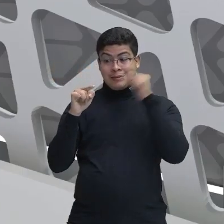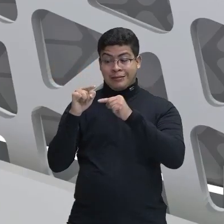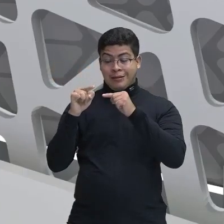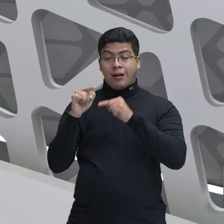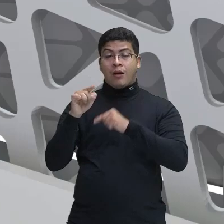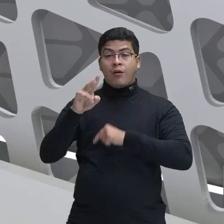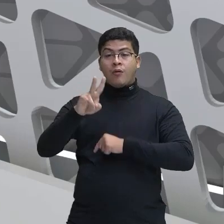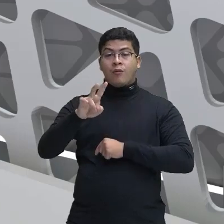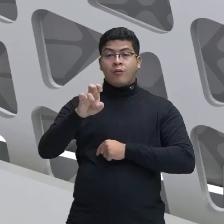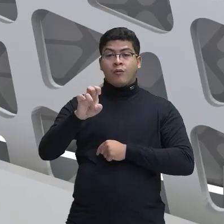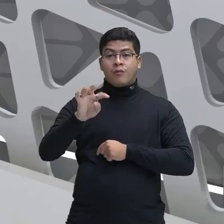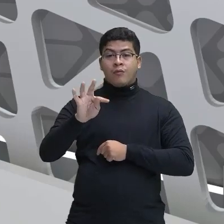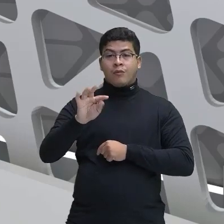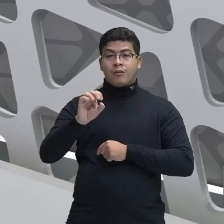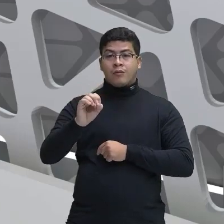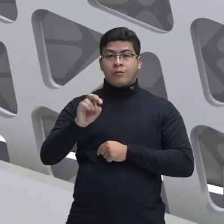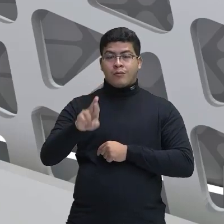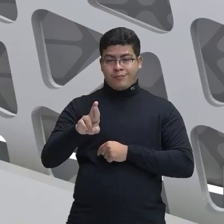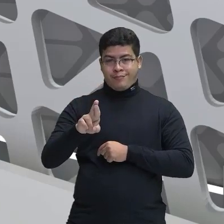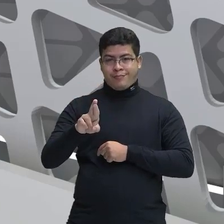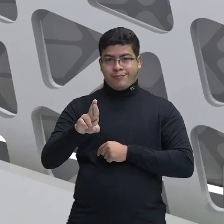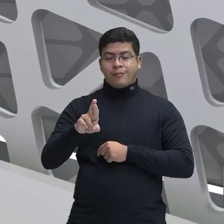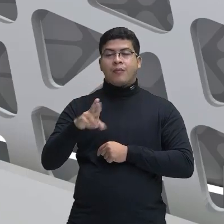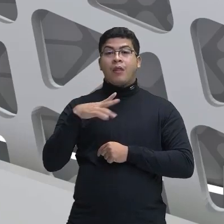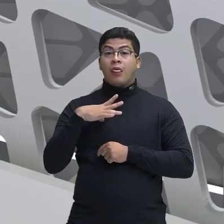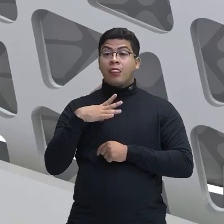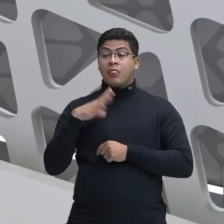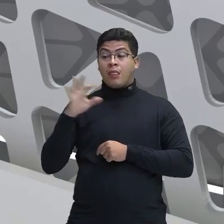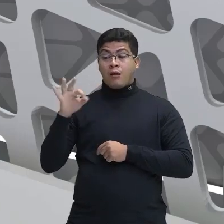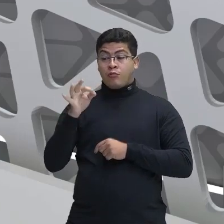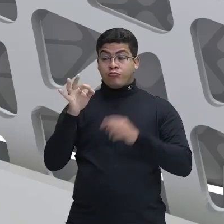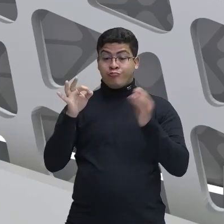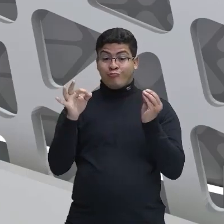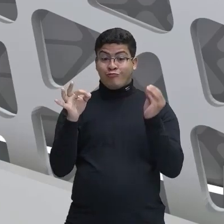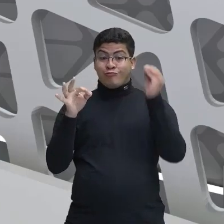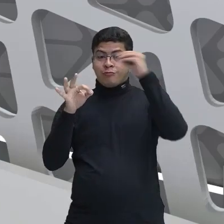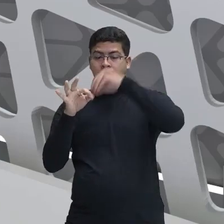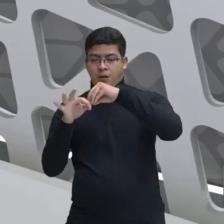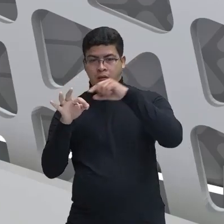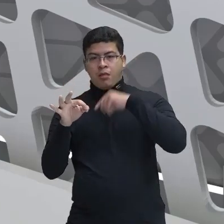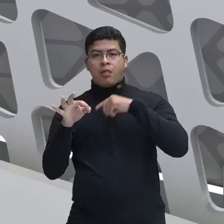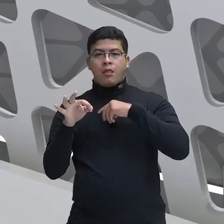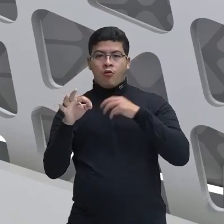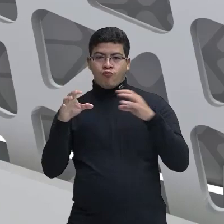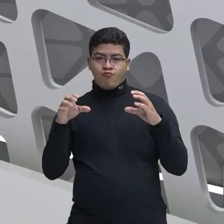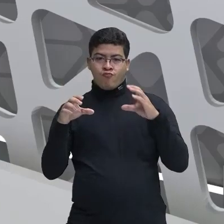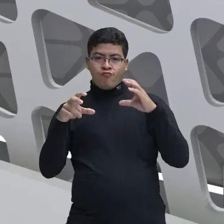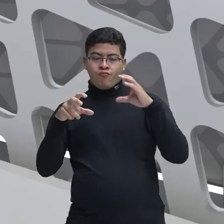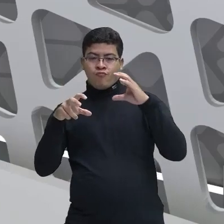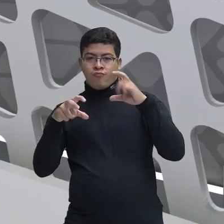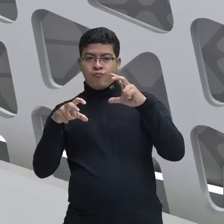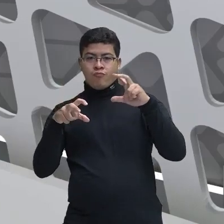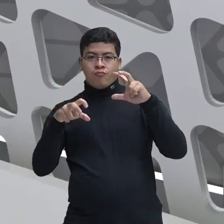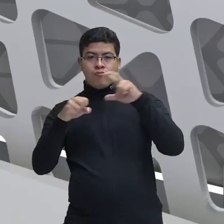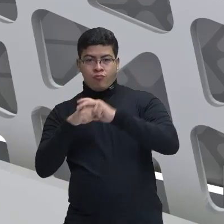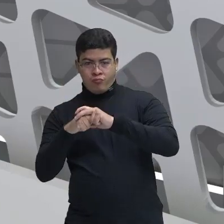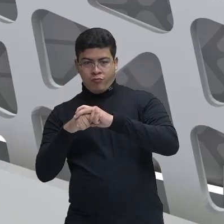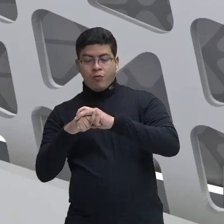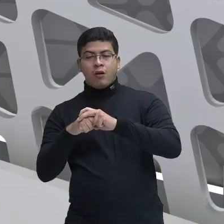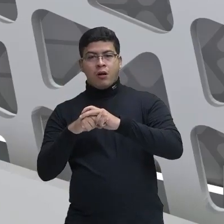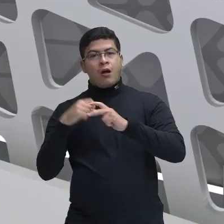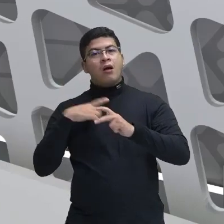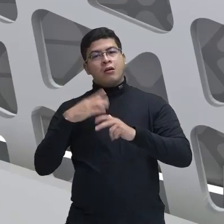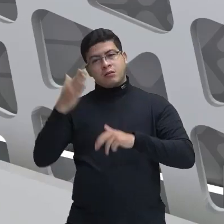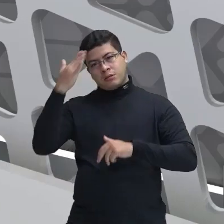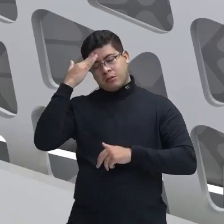significa dizer que dentro do seu organismo ele vai levar esse vírus. Né? Então, se esse inseto está infectado